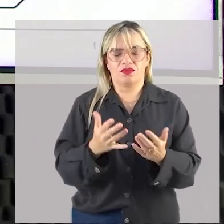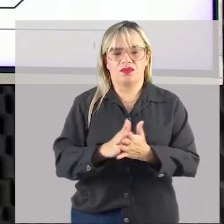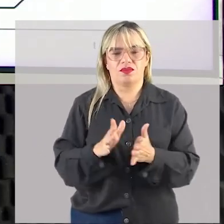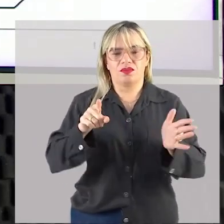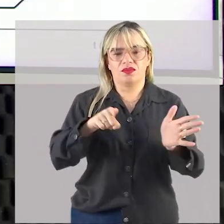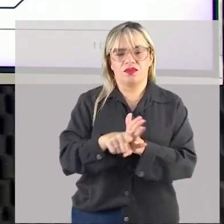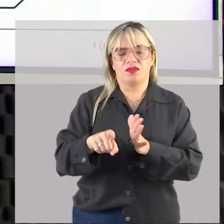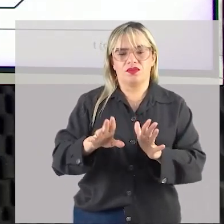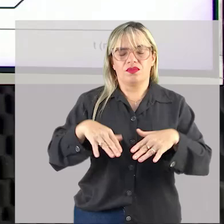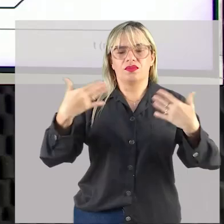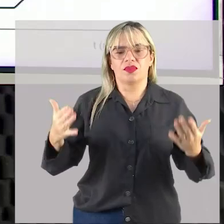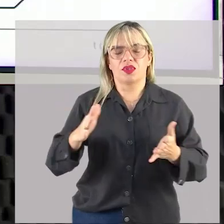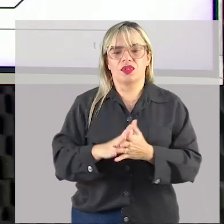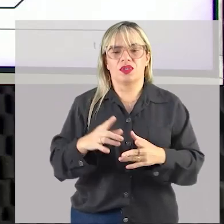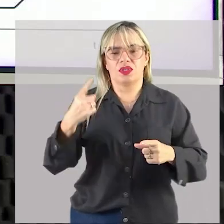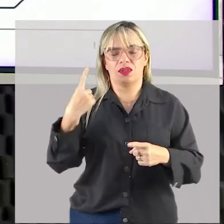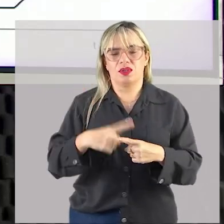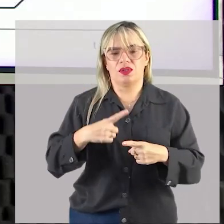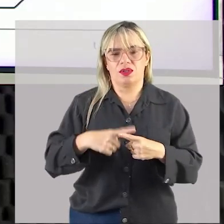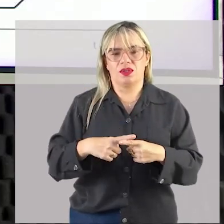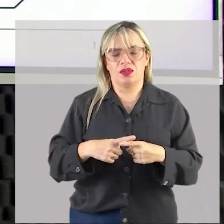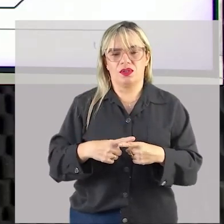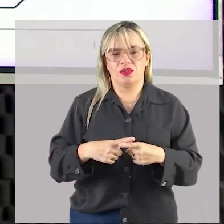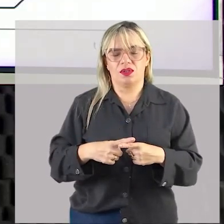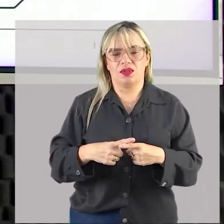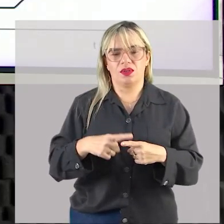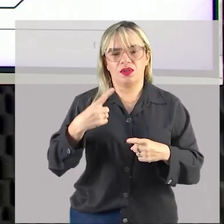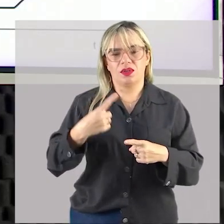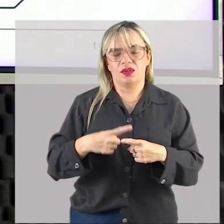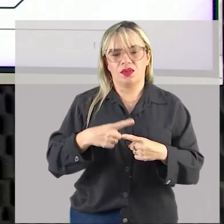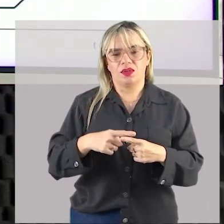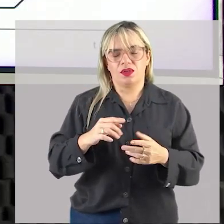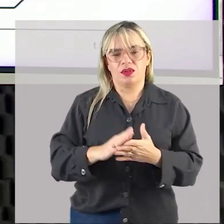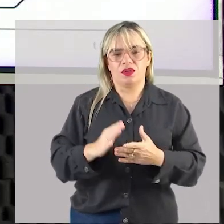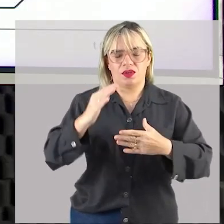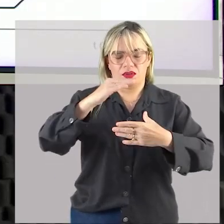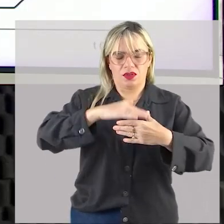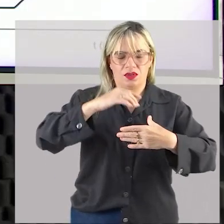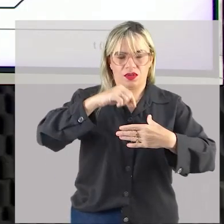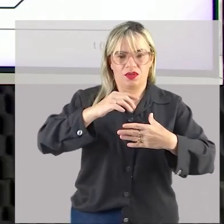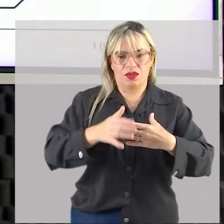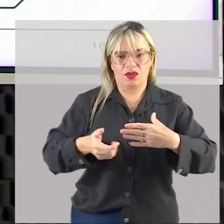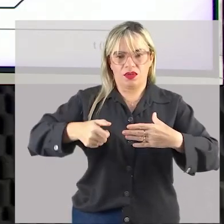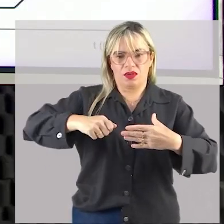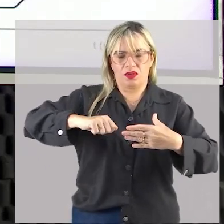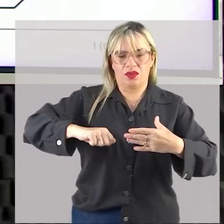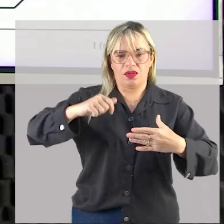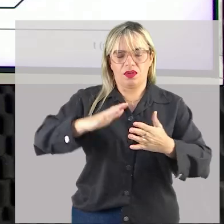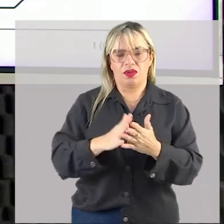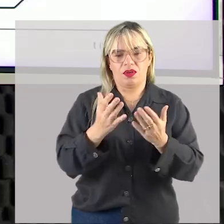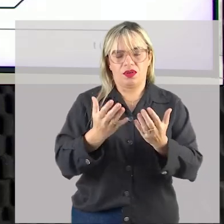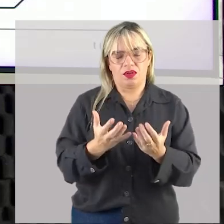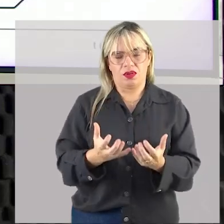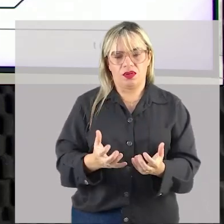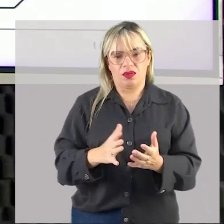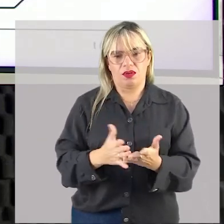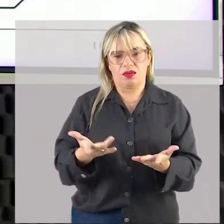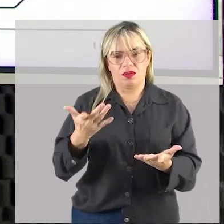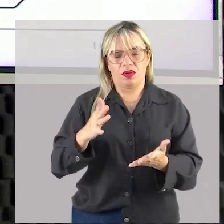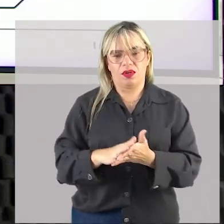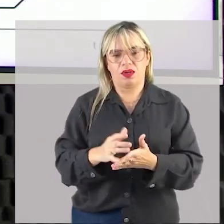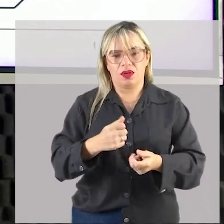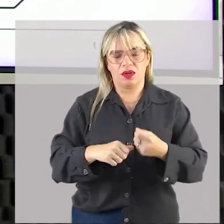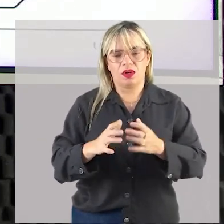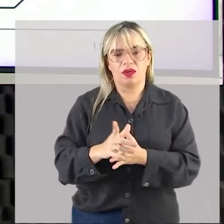ele perguntava, por que era uma questão de panela de pressão, por que ele baixava a temperatura da chama? Para economizar